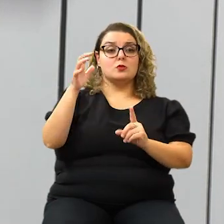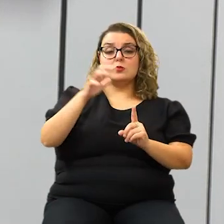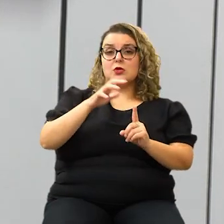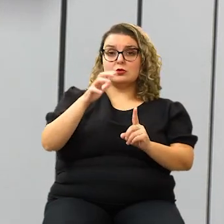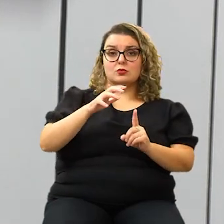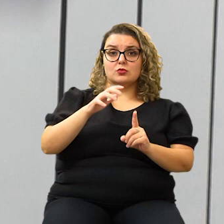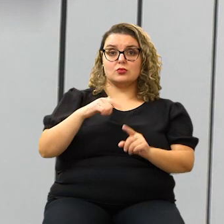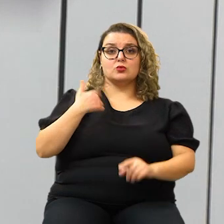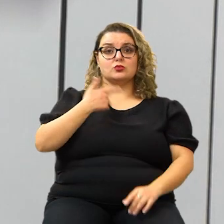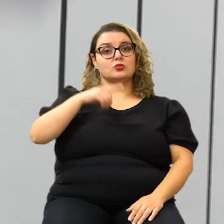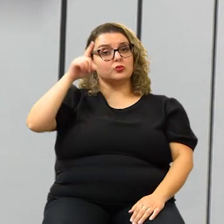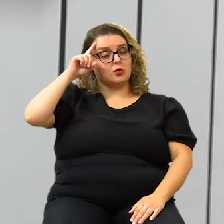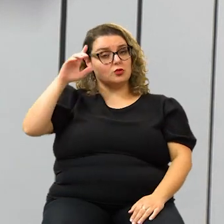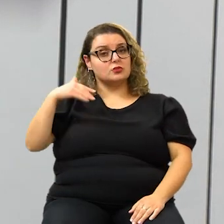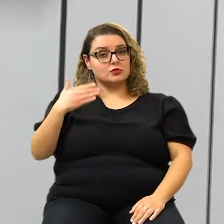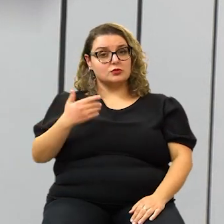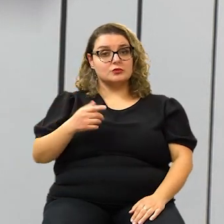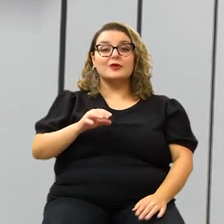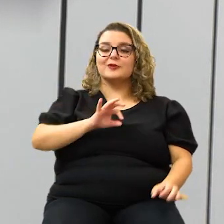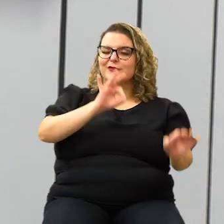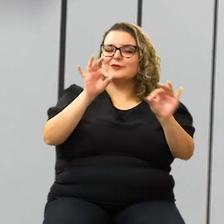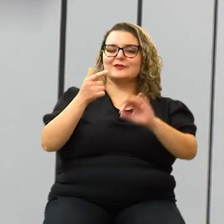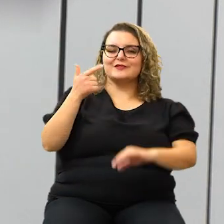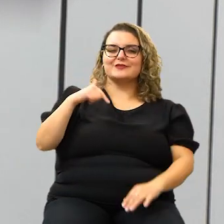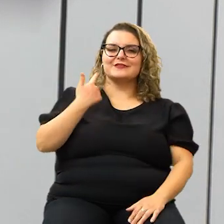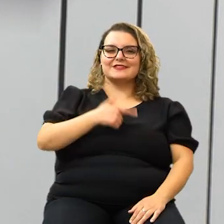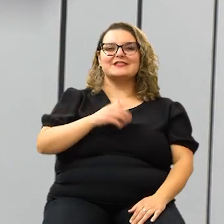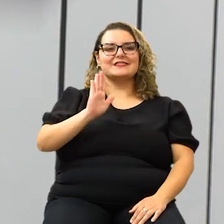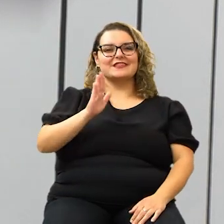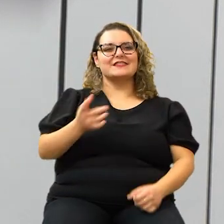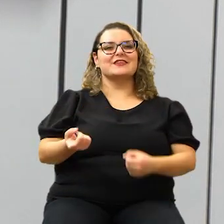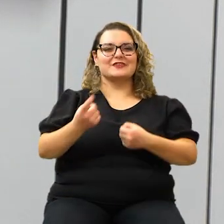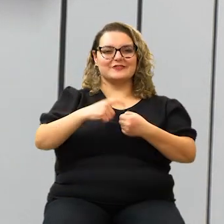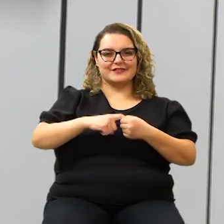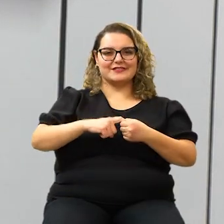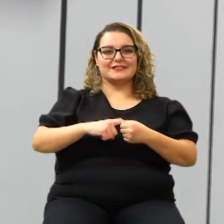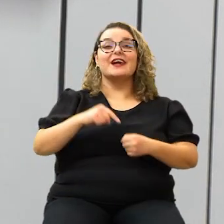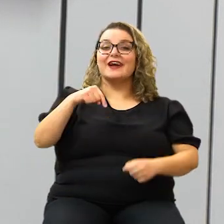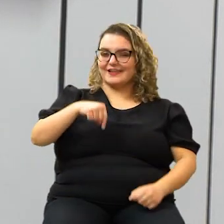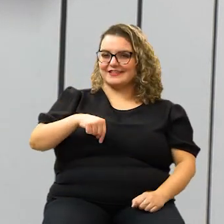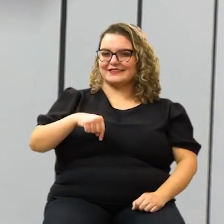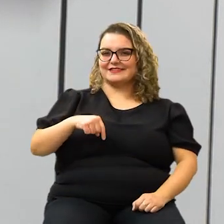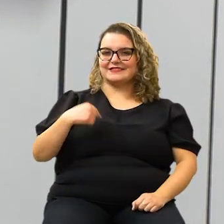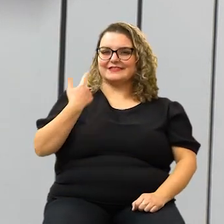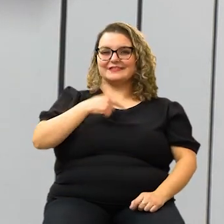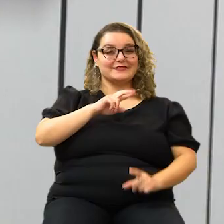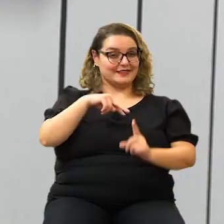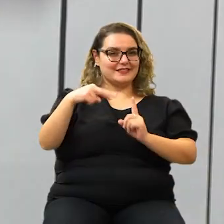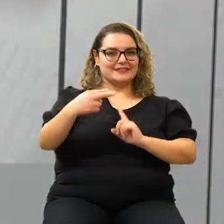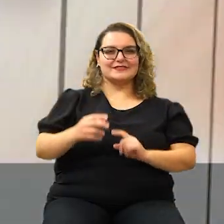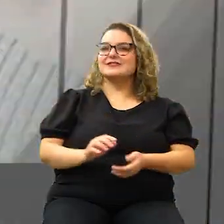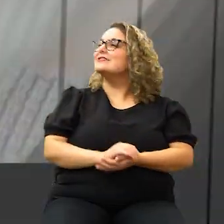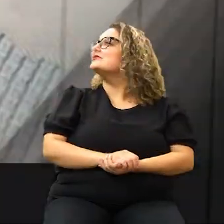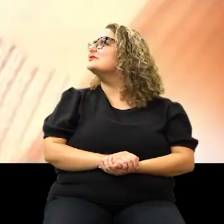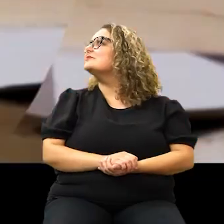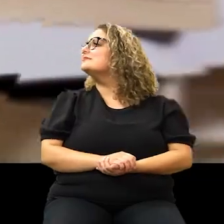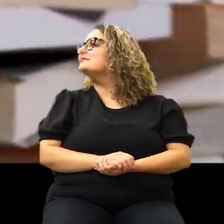no nosso dia a dia. Fique ligadinho com a gente, daqui a pouquinho nós voltamos aqui no nosso Ponto de Vista.